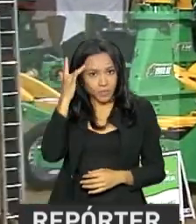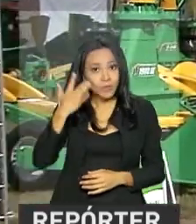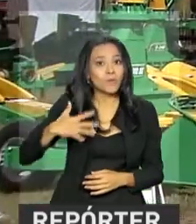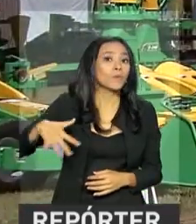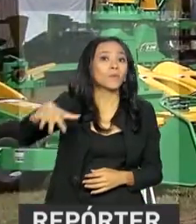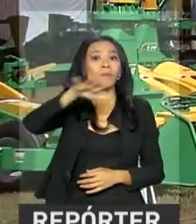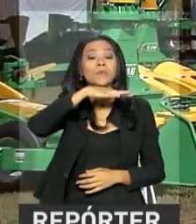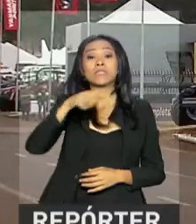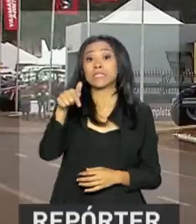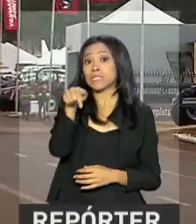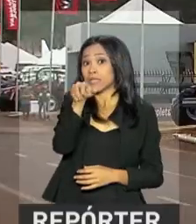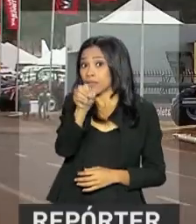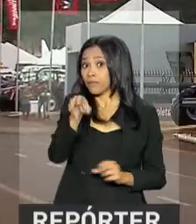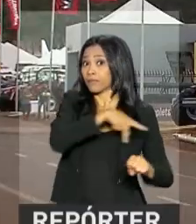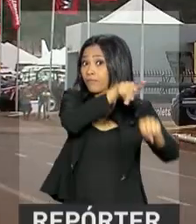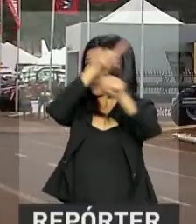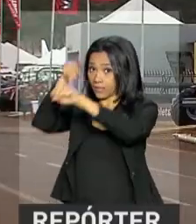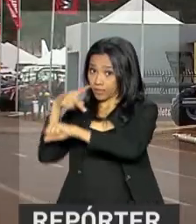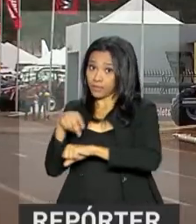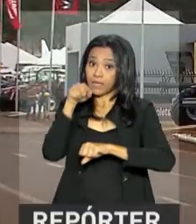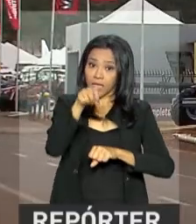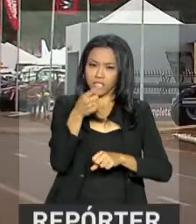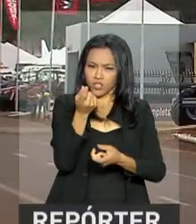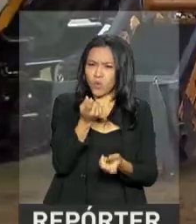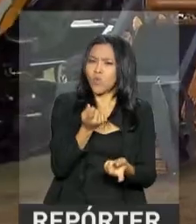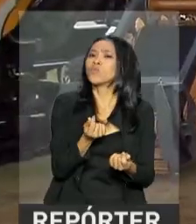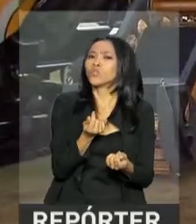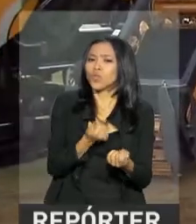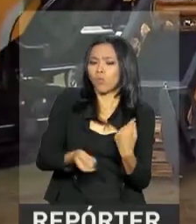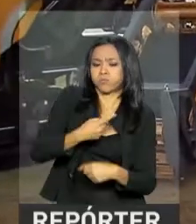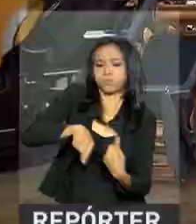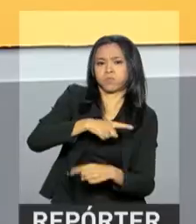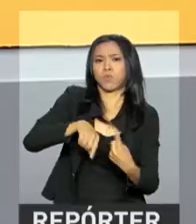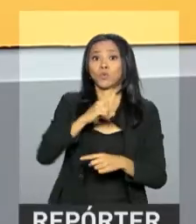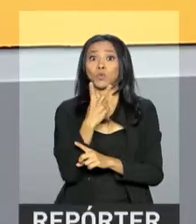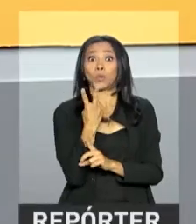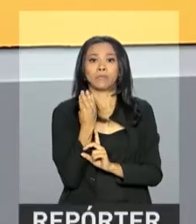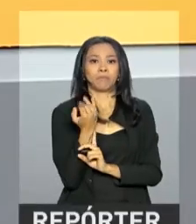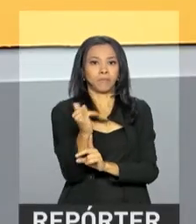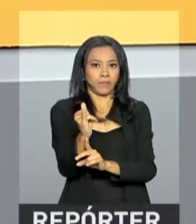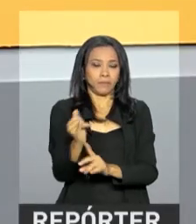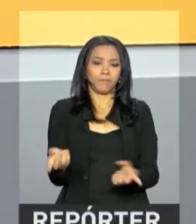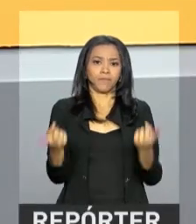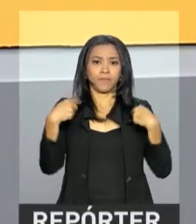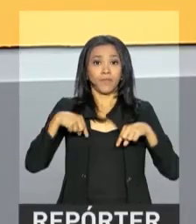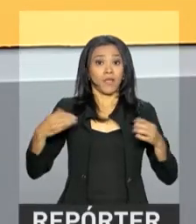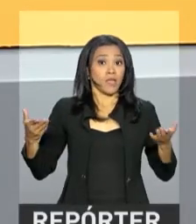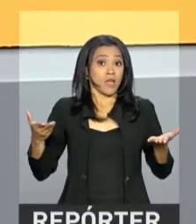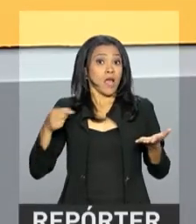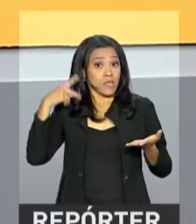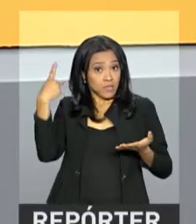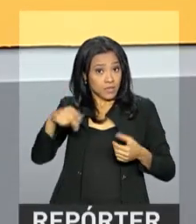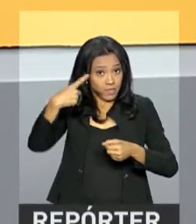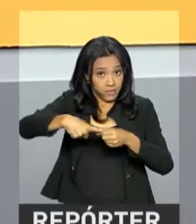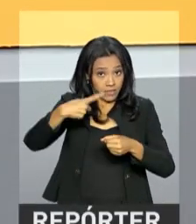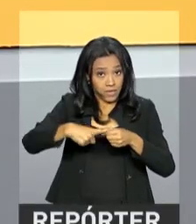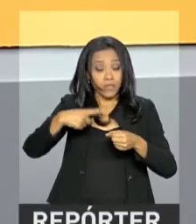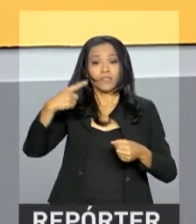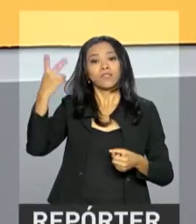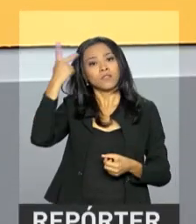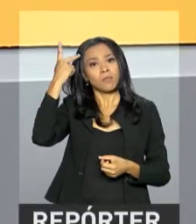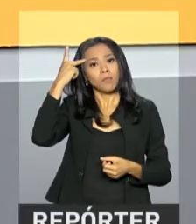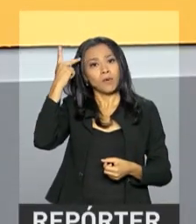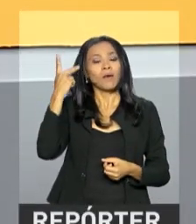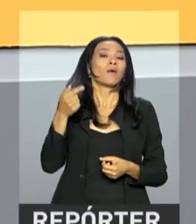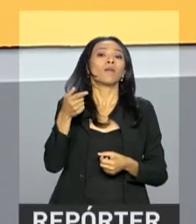agrishow deve movimentar 2 bilhões de reais de ribeirão preto o presidente michel temer segue para